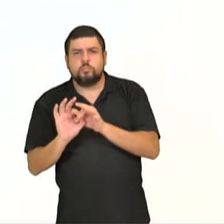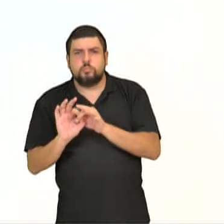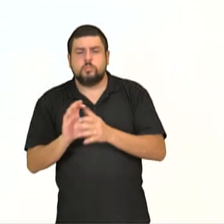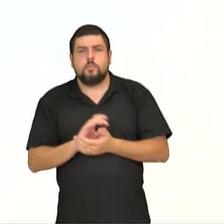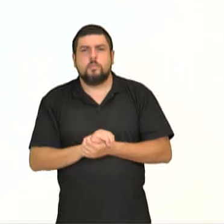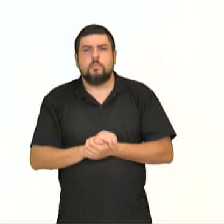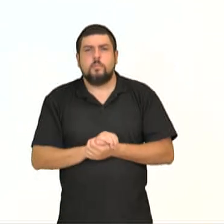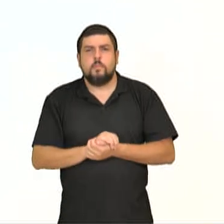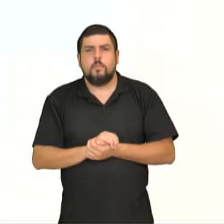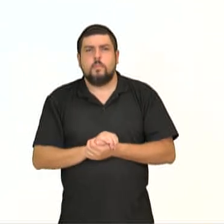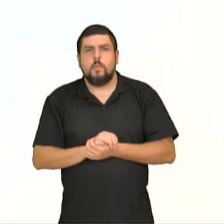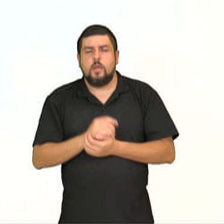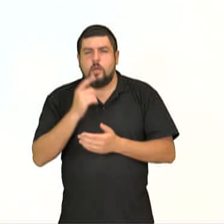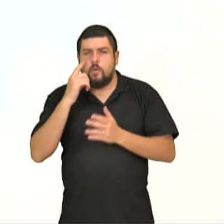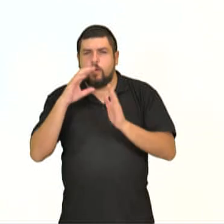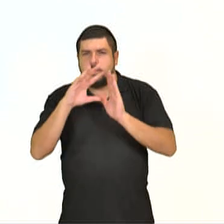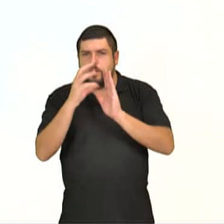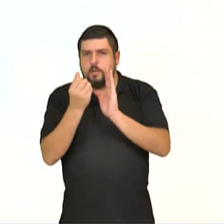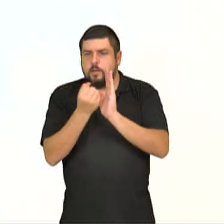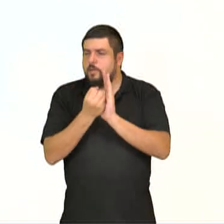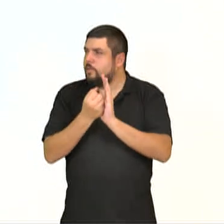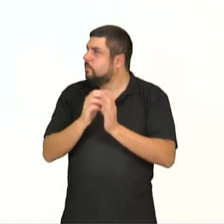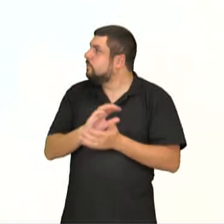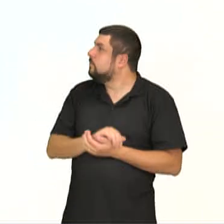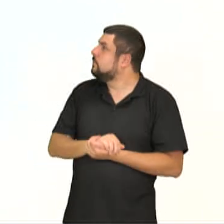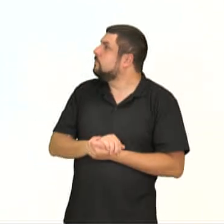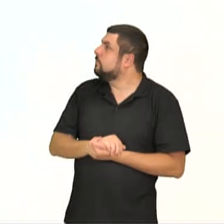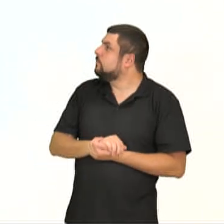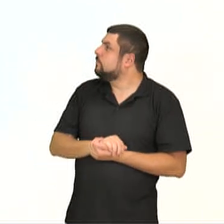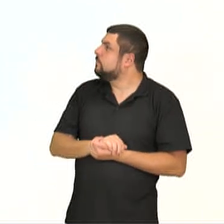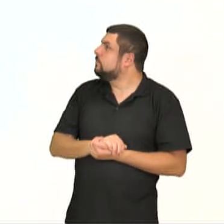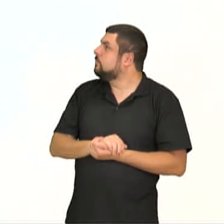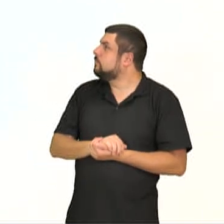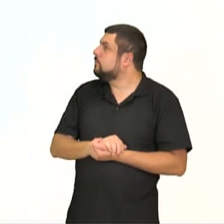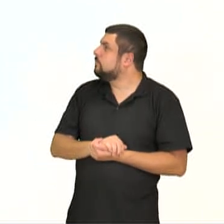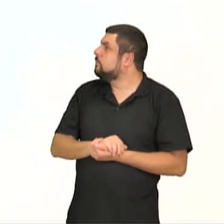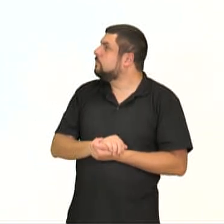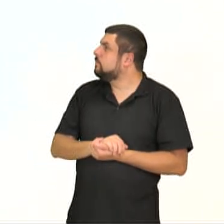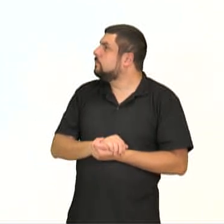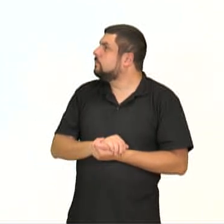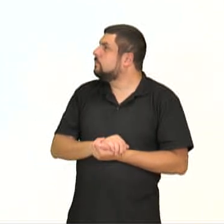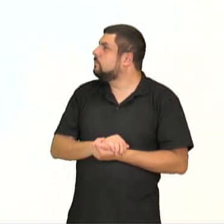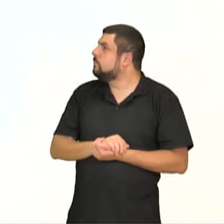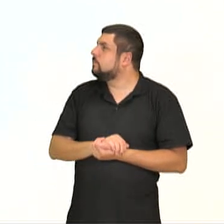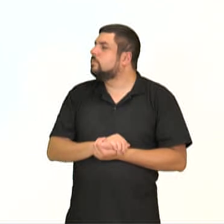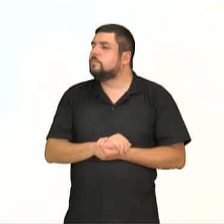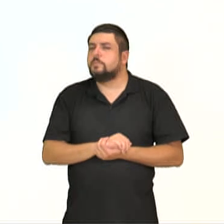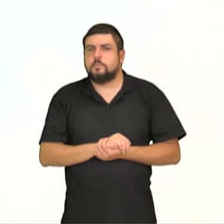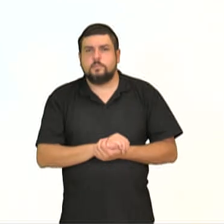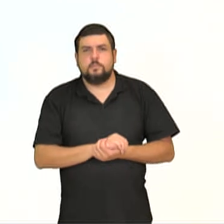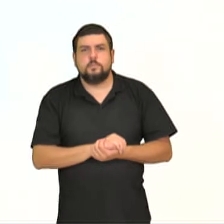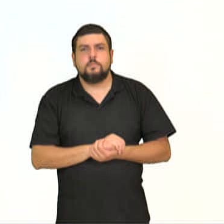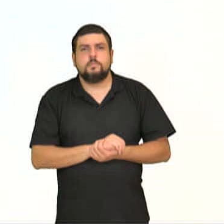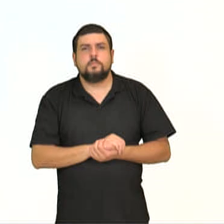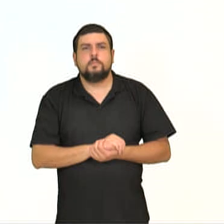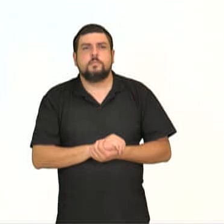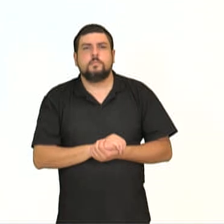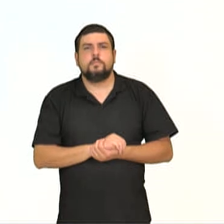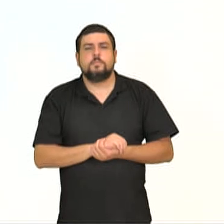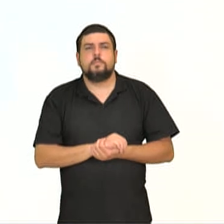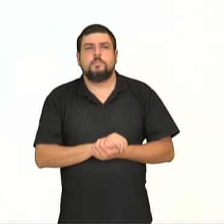ser, a ligação terra pode ser também esse pinhinho de Natal ao contrário, né? Ok? Só lembrar disso. Agora,